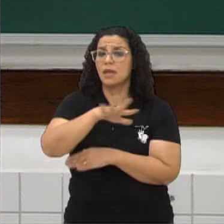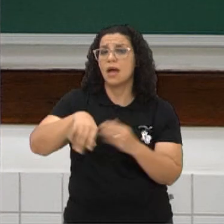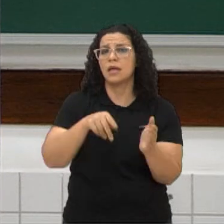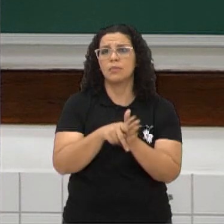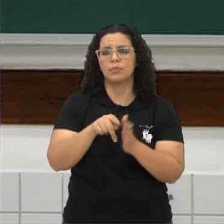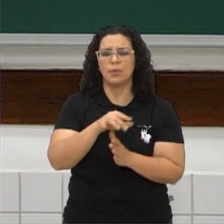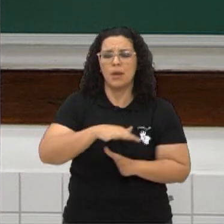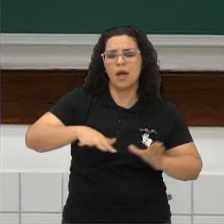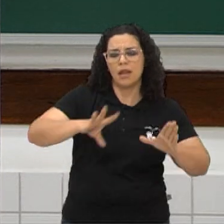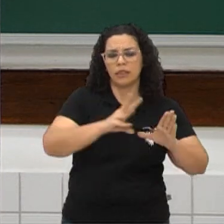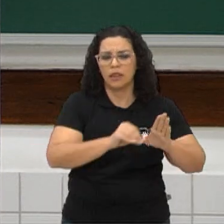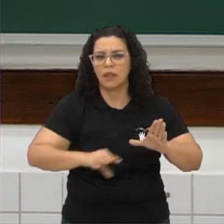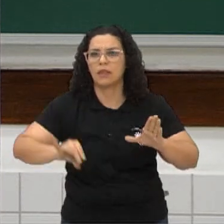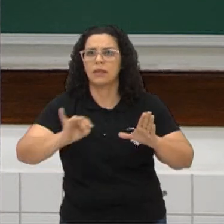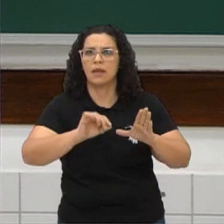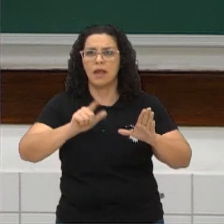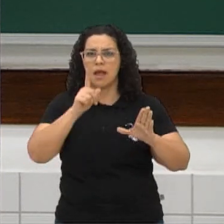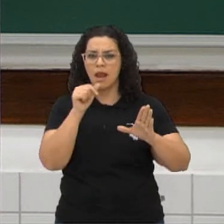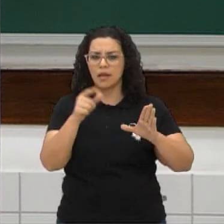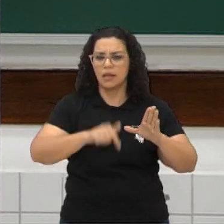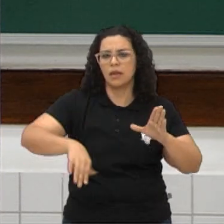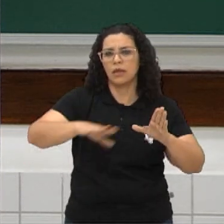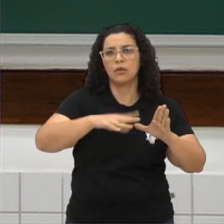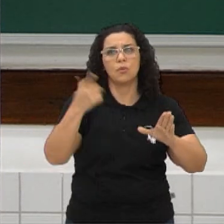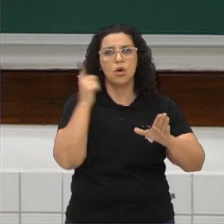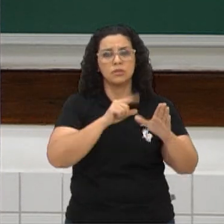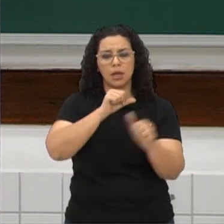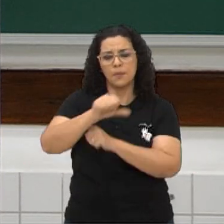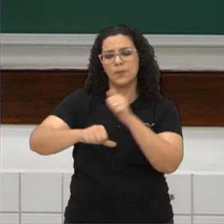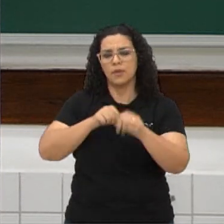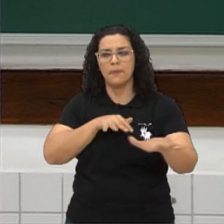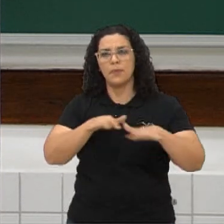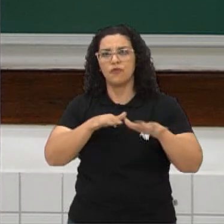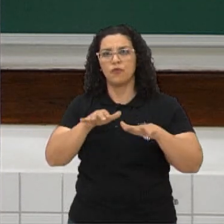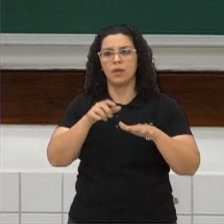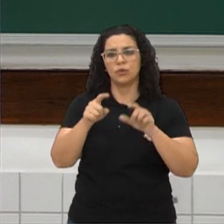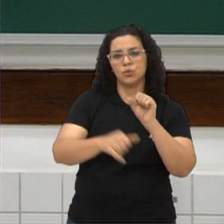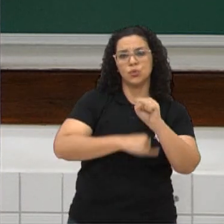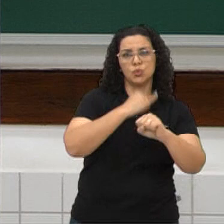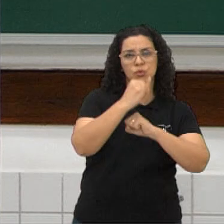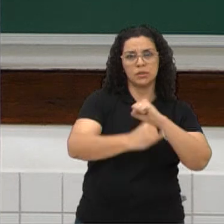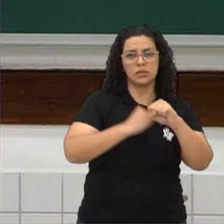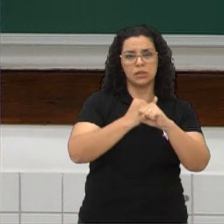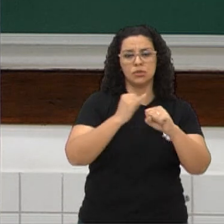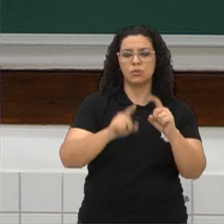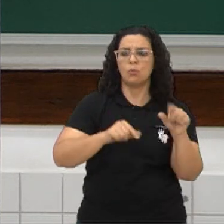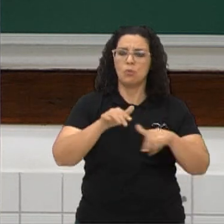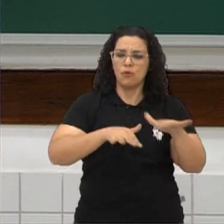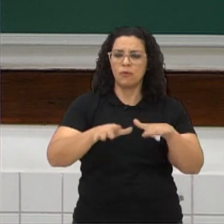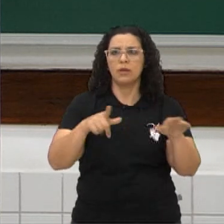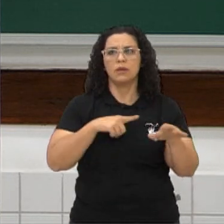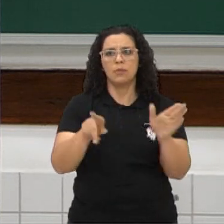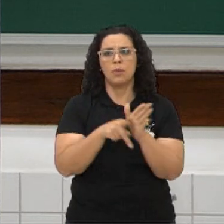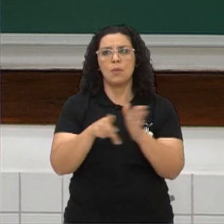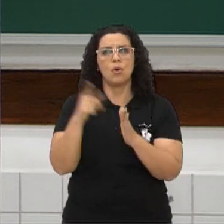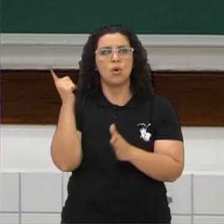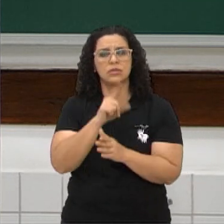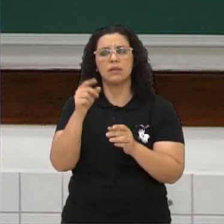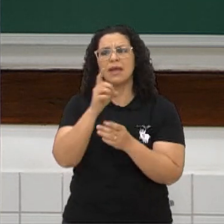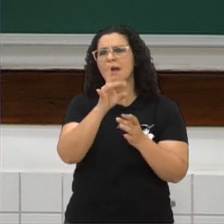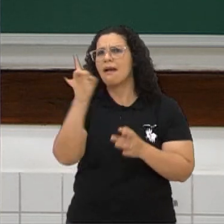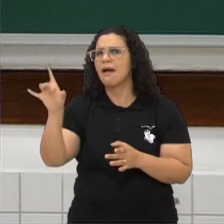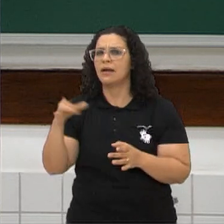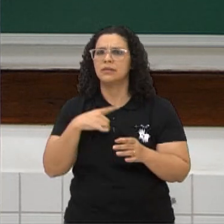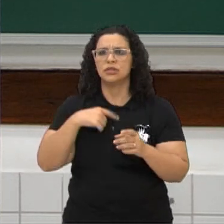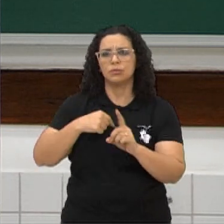estado líquido, ou seja, fundida, para que tenha mobilidade dos íons e que a gente possa fazer a deposição, cada um